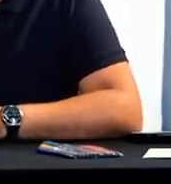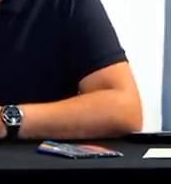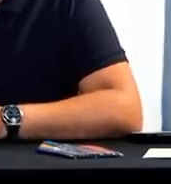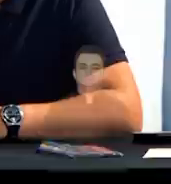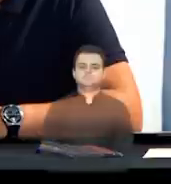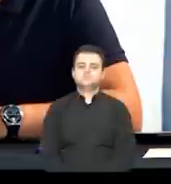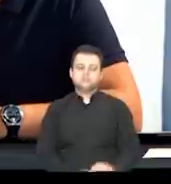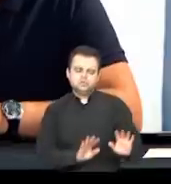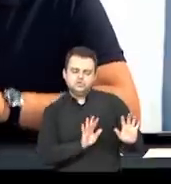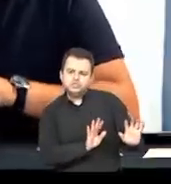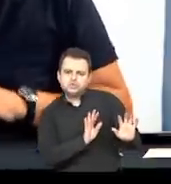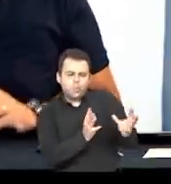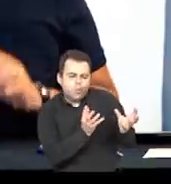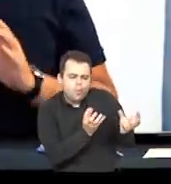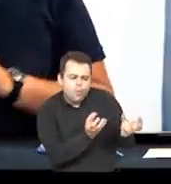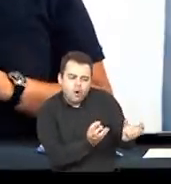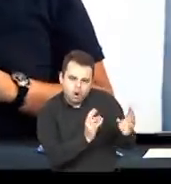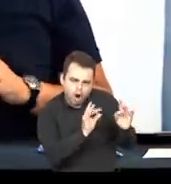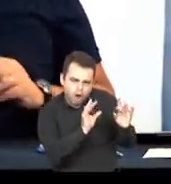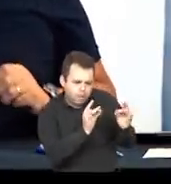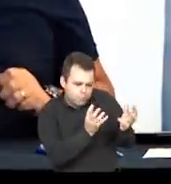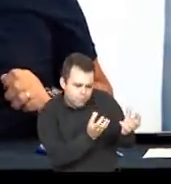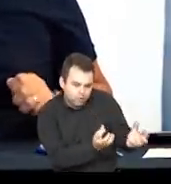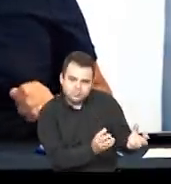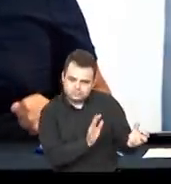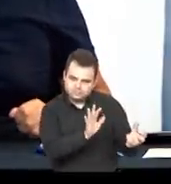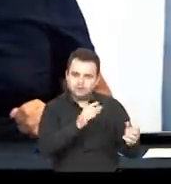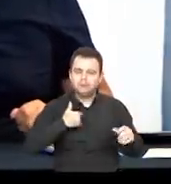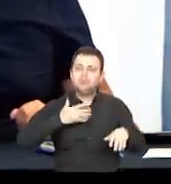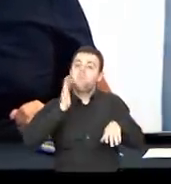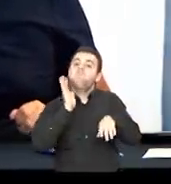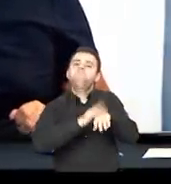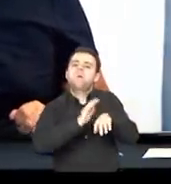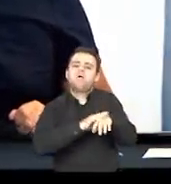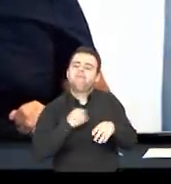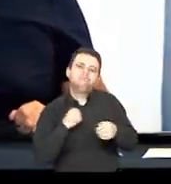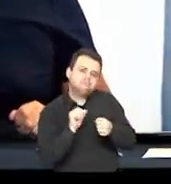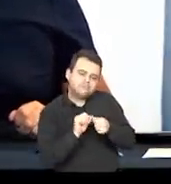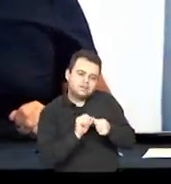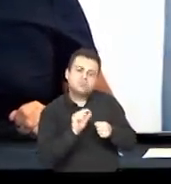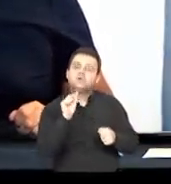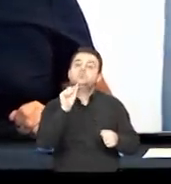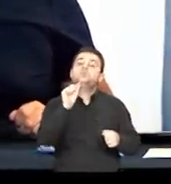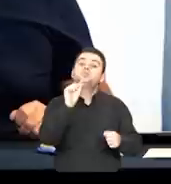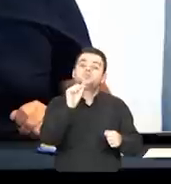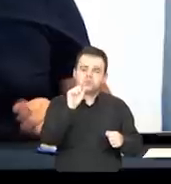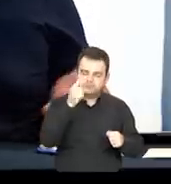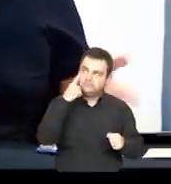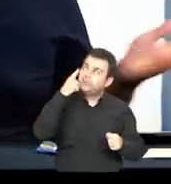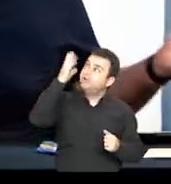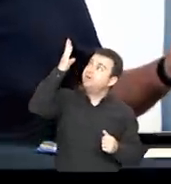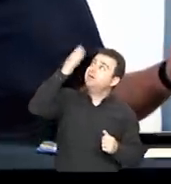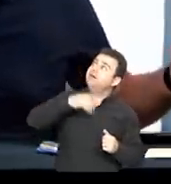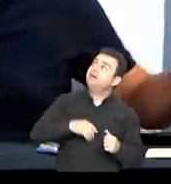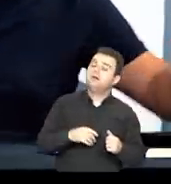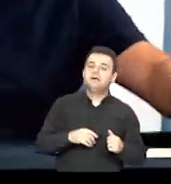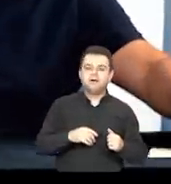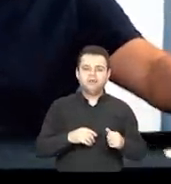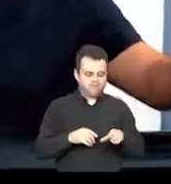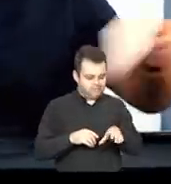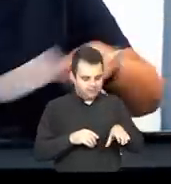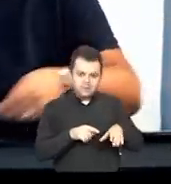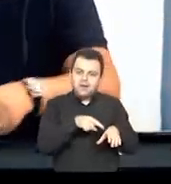Enquanto ele seca aqui, eu vou fazer um detalhe para ficar mais legal. Vou fazer um círculo e dentro eu vou colocar o número 1 para colar nele. Ele vai ser um carrinho de